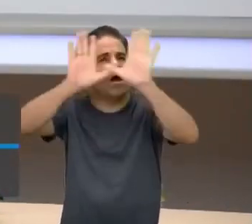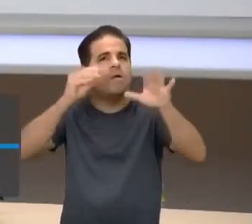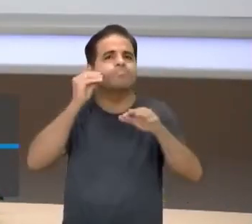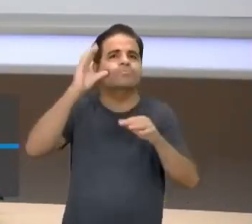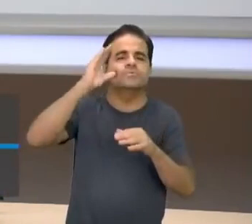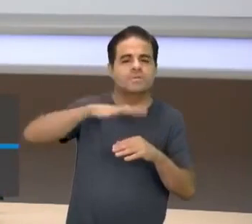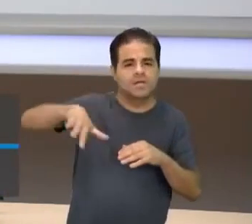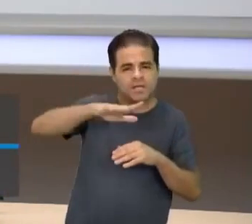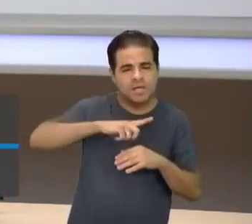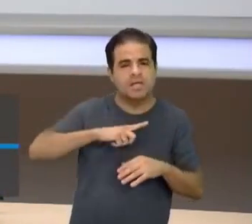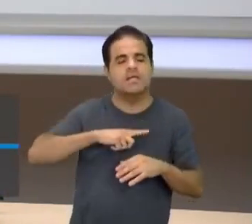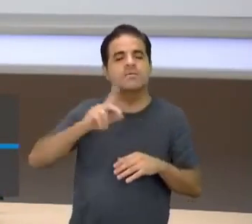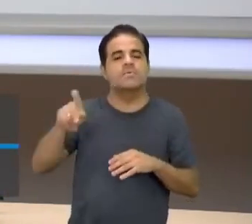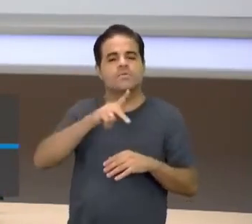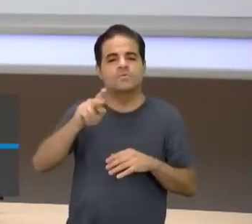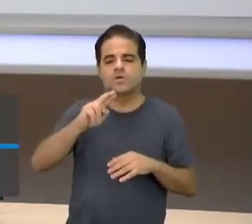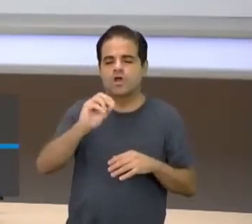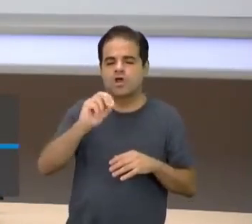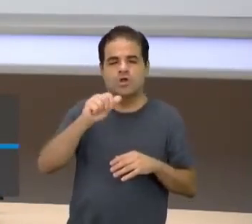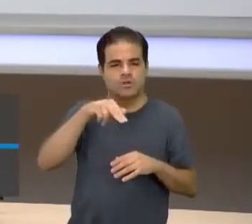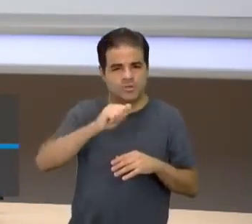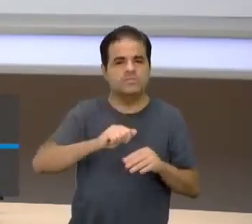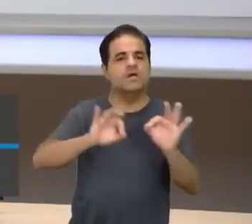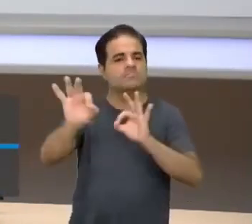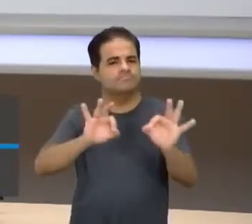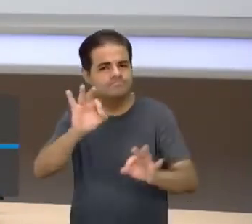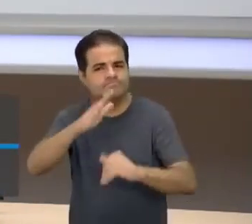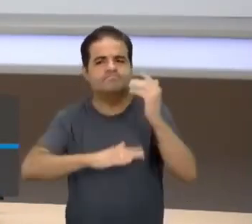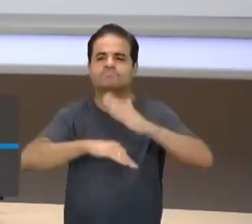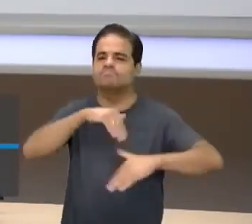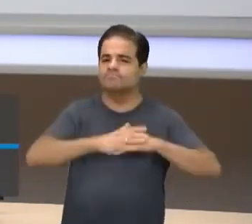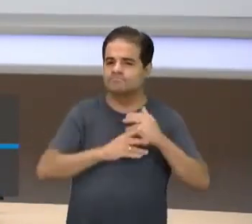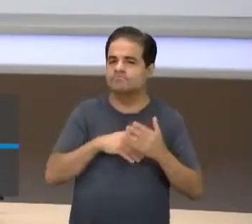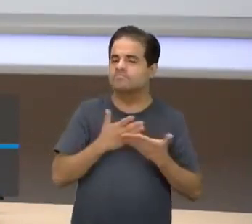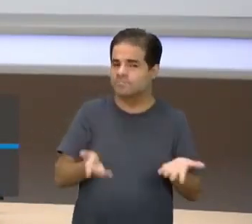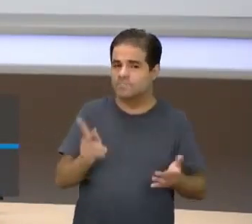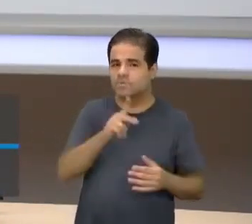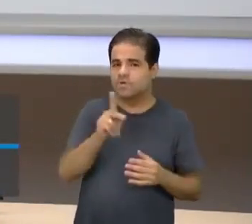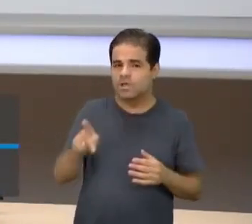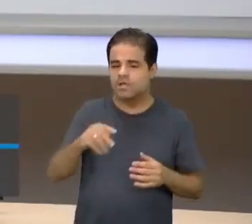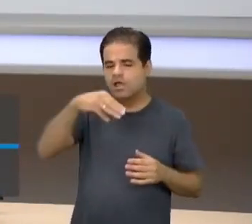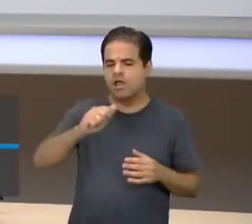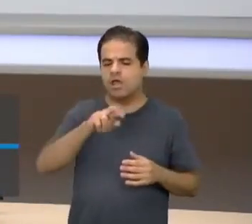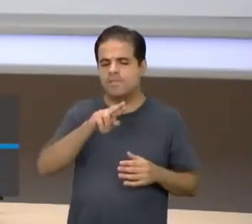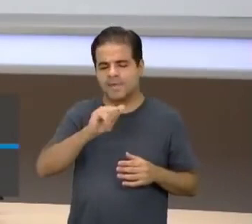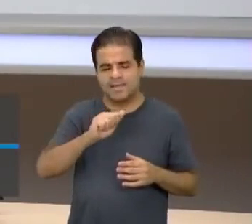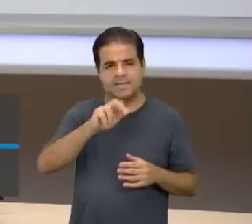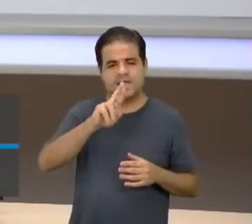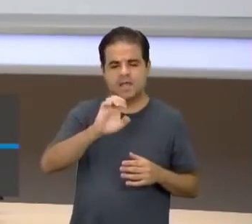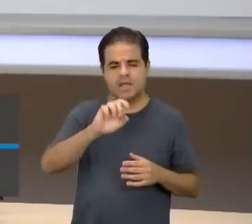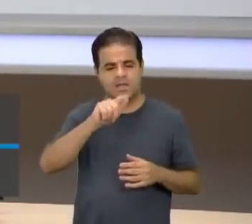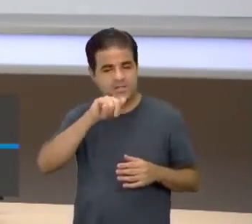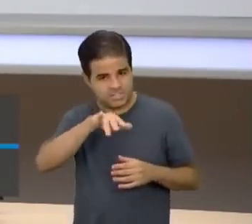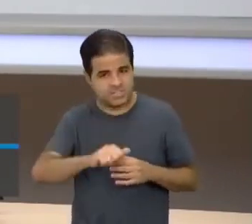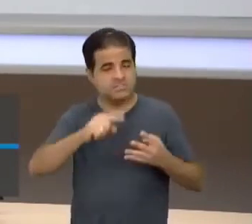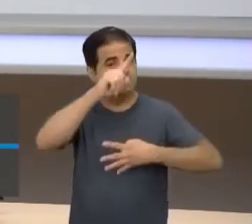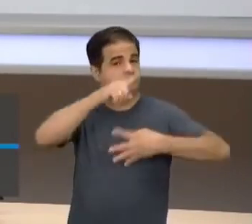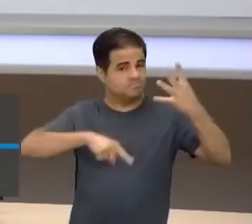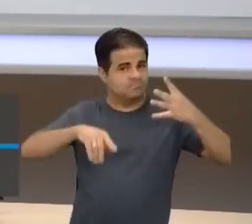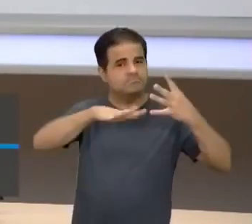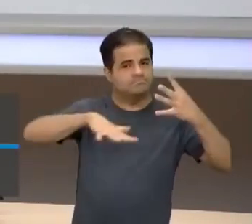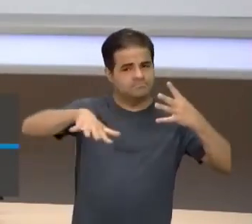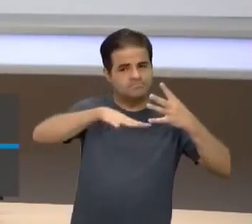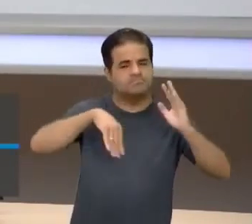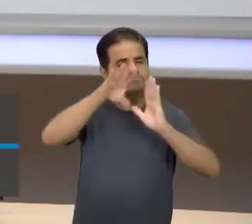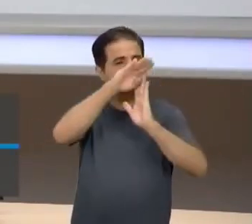conhecimento. Professora Rosana, ações planejadas. Professora Maria Regina, os 4 pilares abrangem